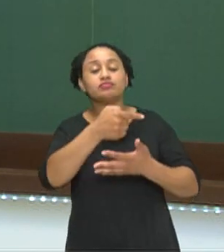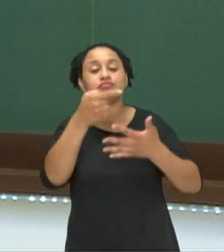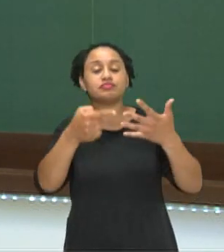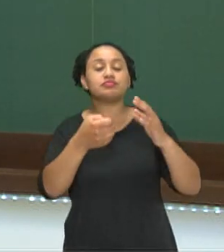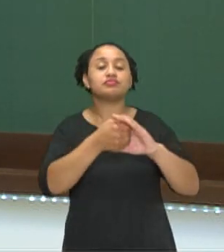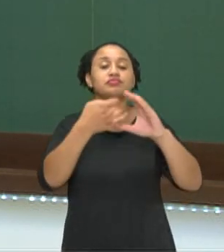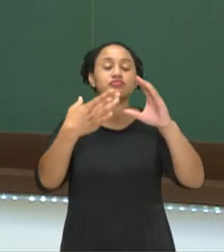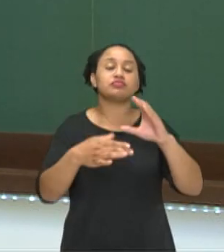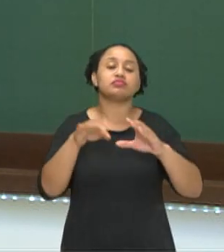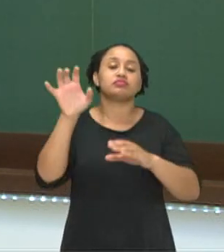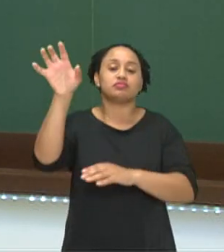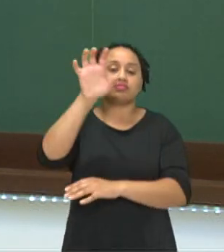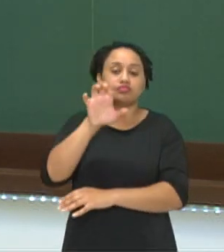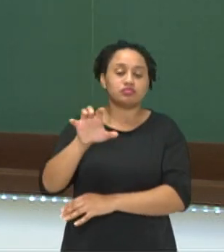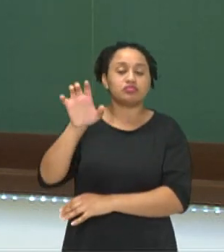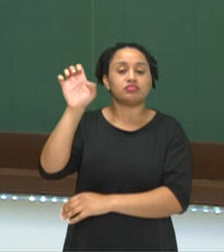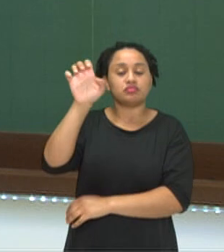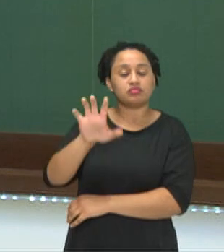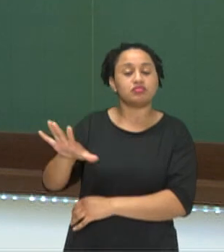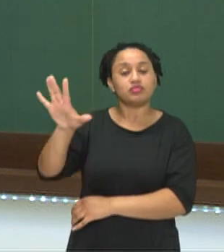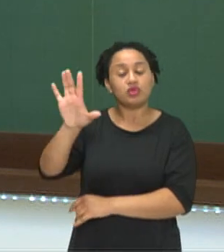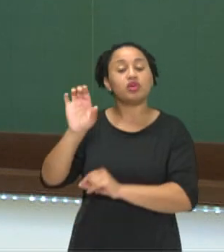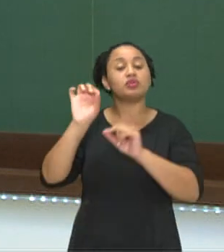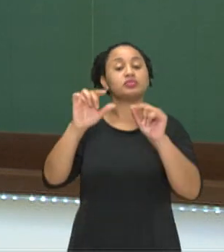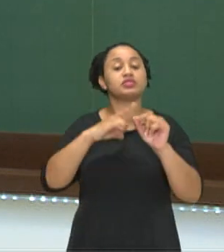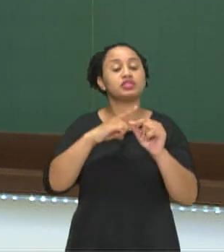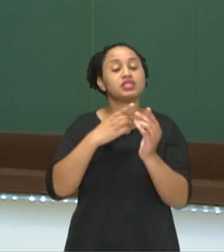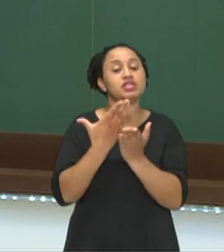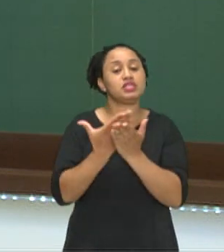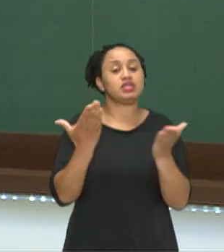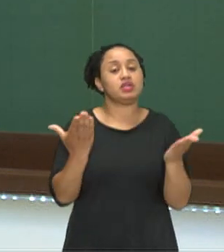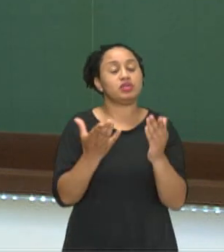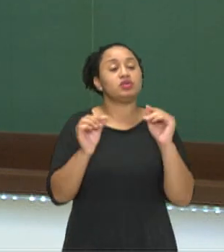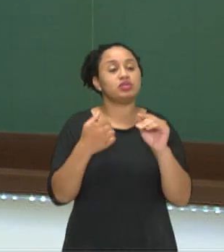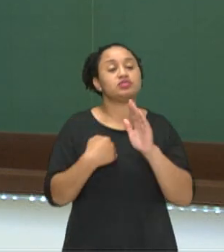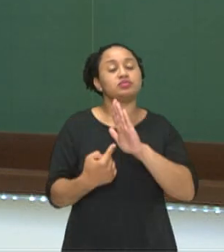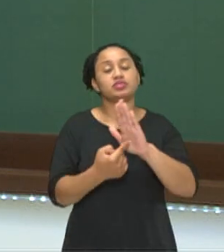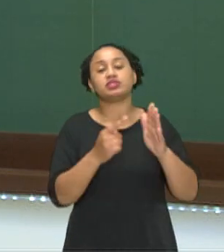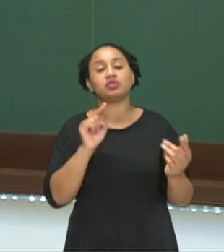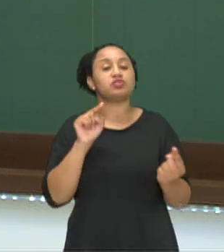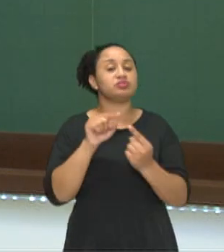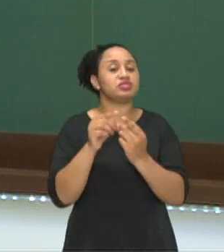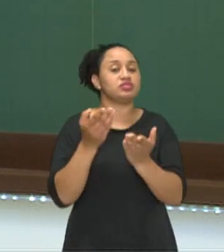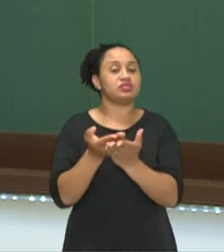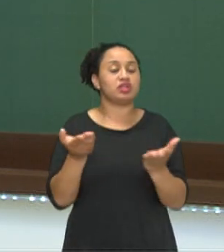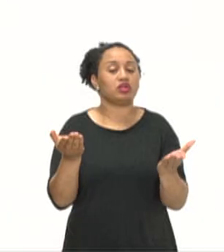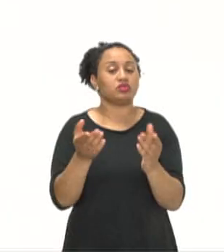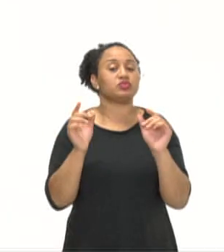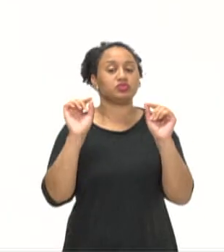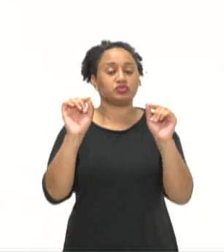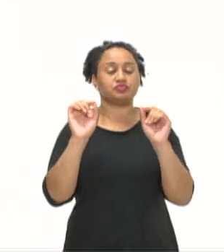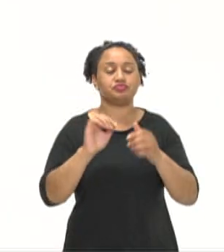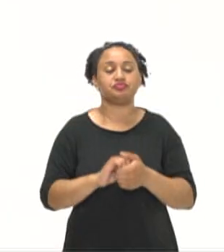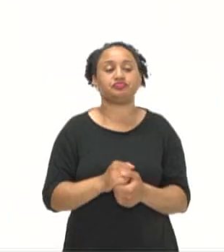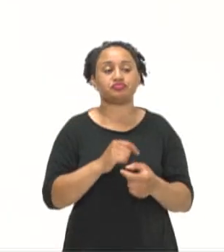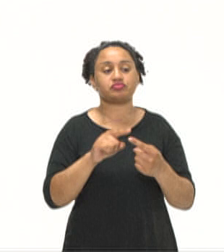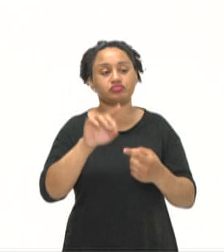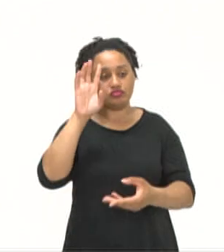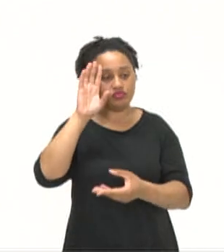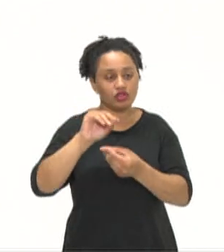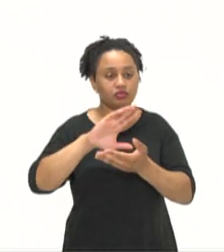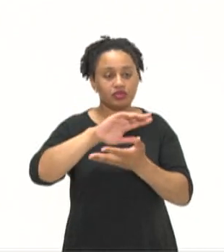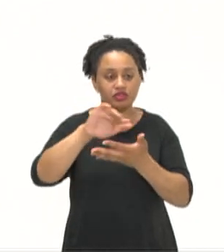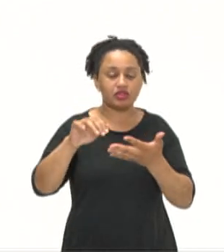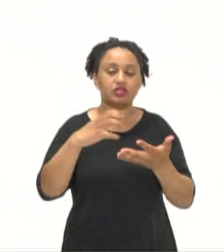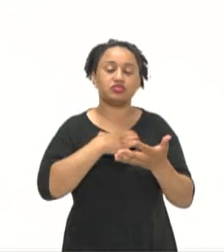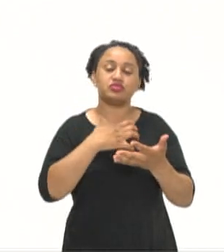da regionalização do continente europeu que serão trabalhados na nossa aula de hoje, deixa eu te apresentar os objetivos da nossa aula. Compreender diversas